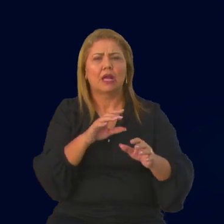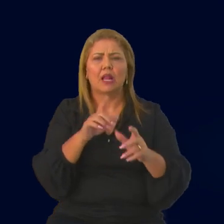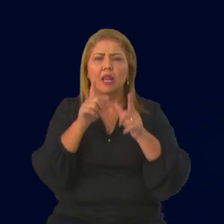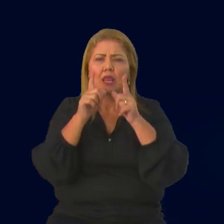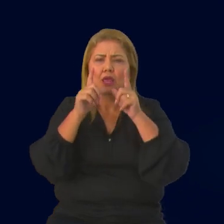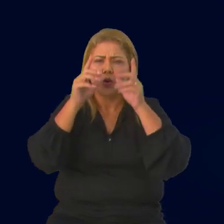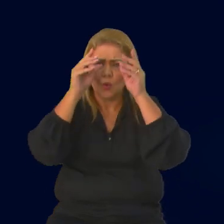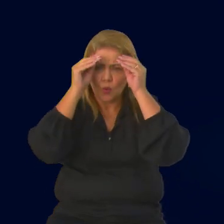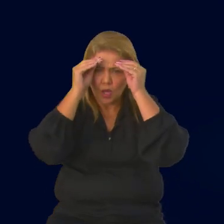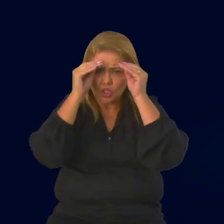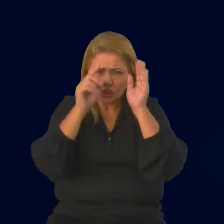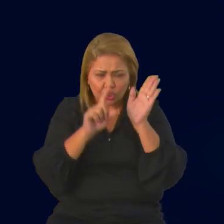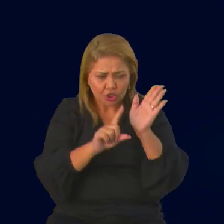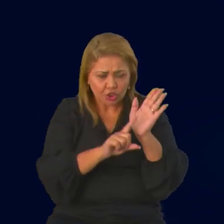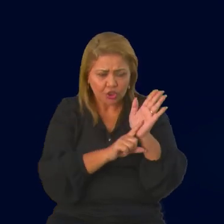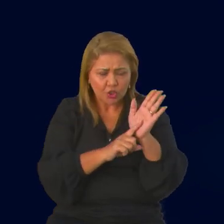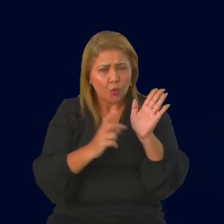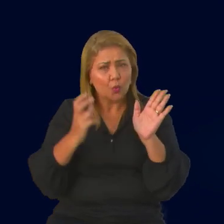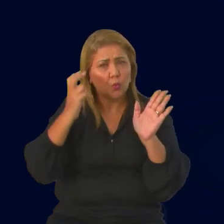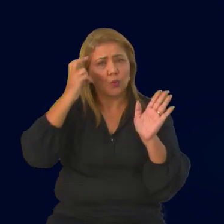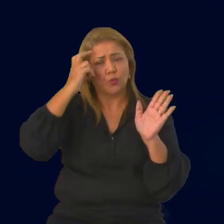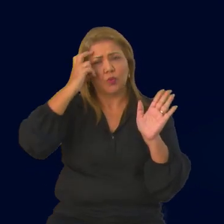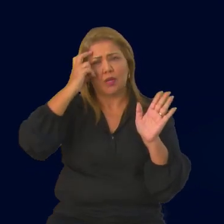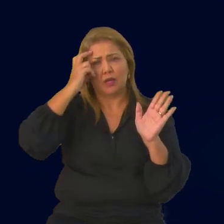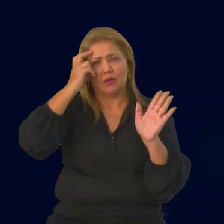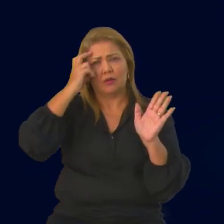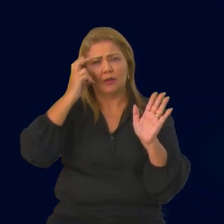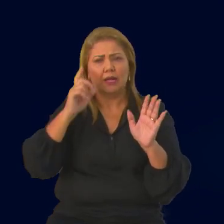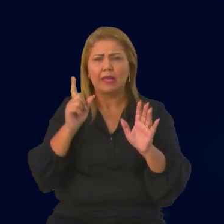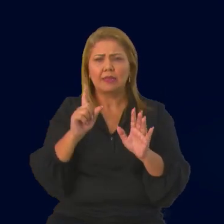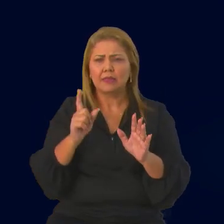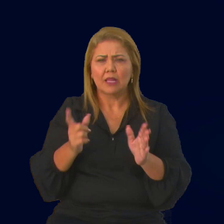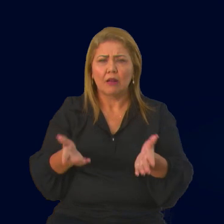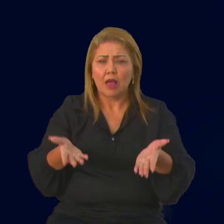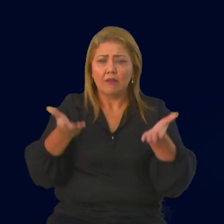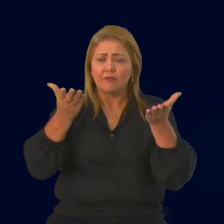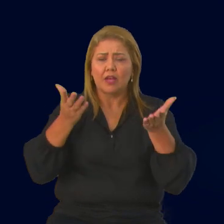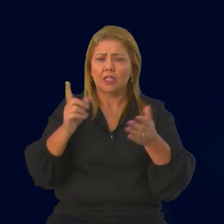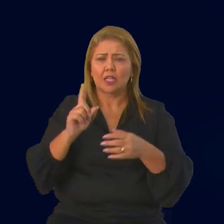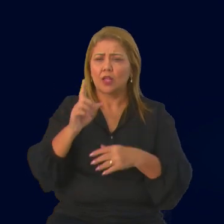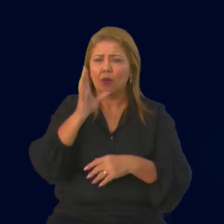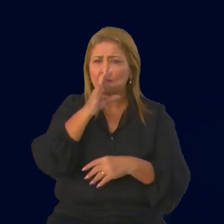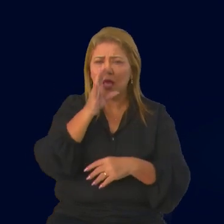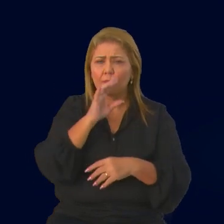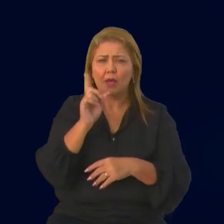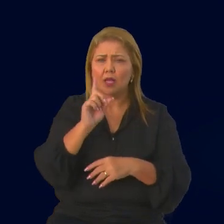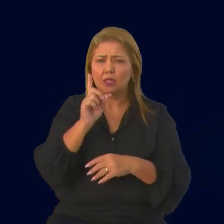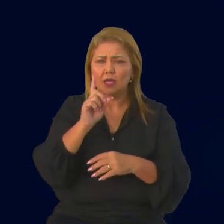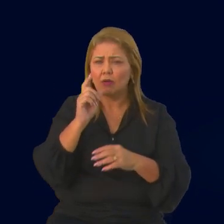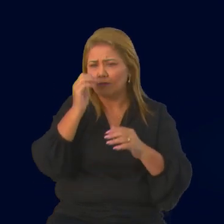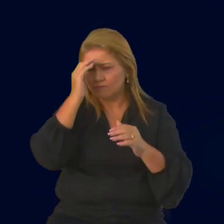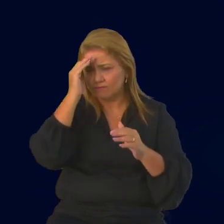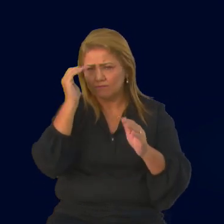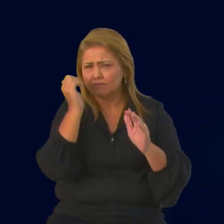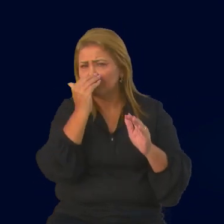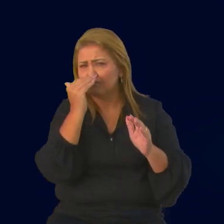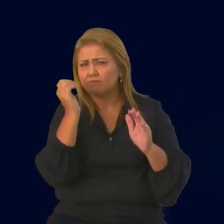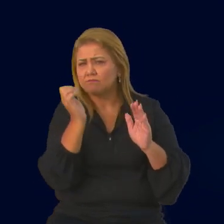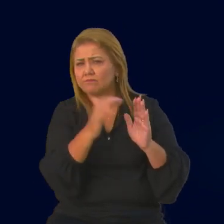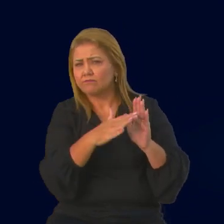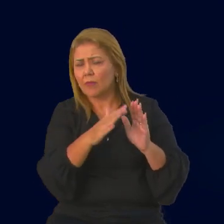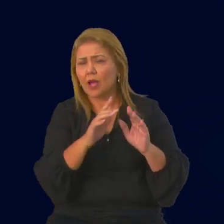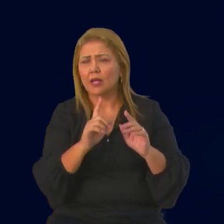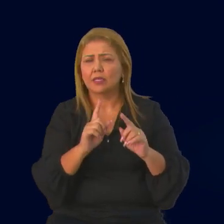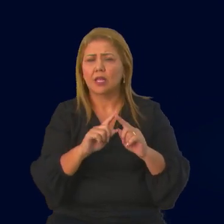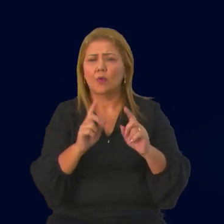É cultural isso. Não levanta, não teima, não desobedece, não grita. Mas eu posso falar,